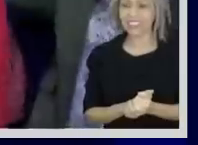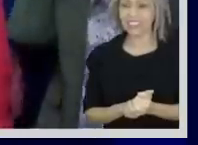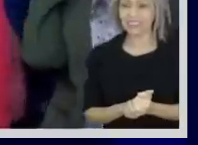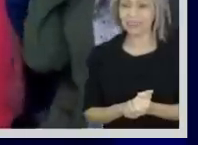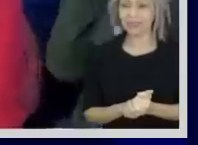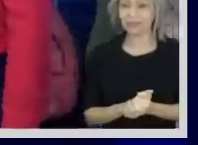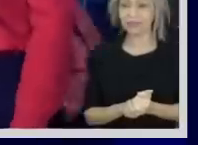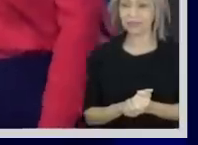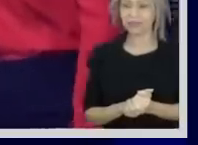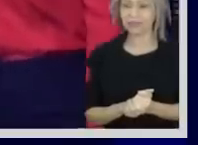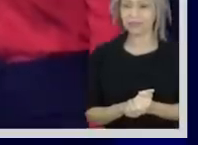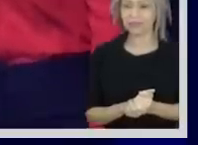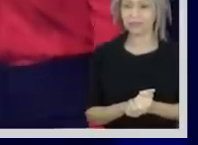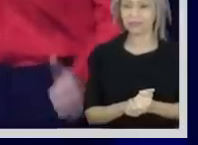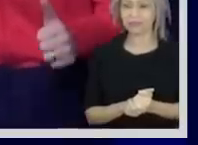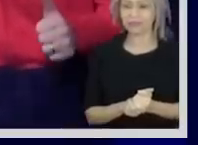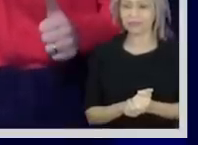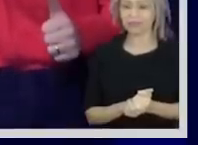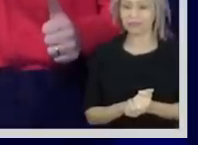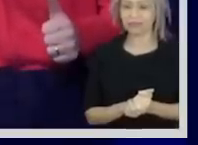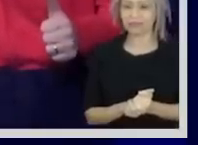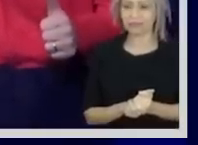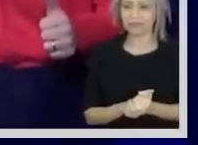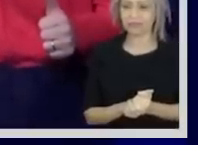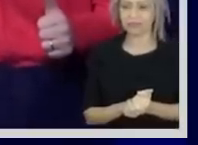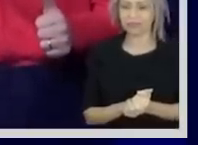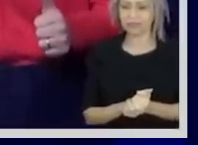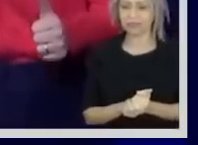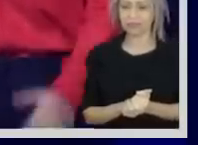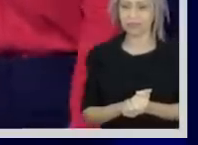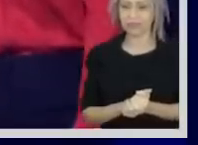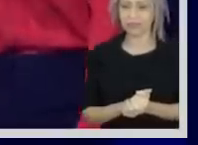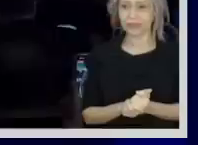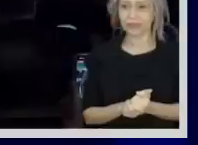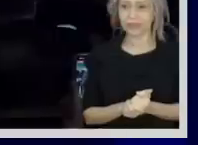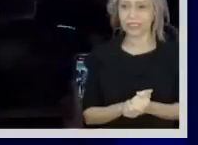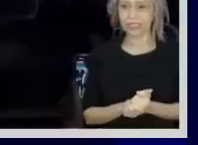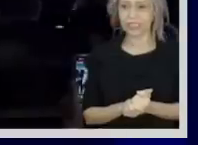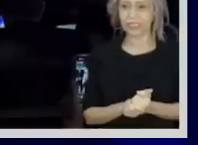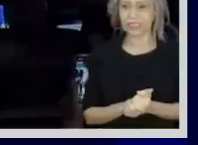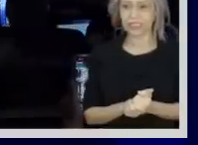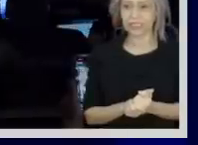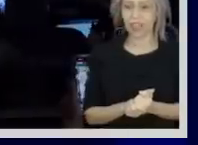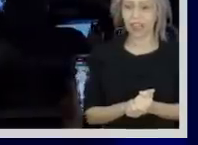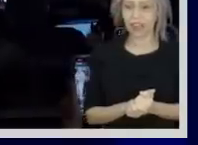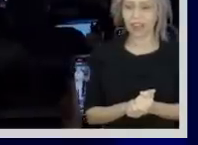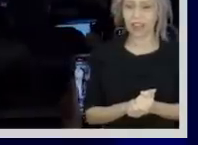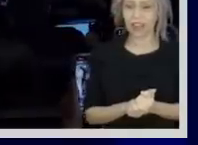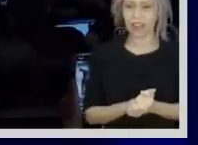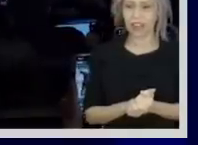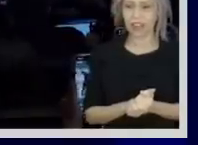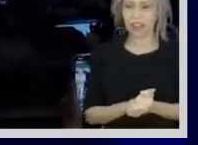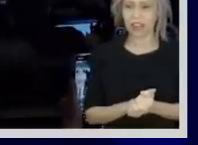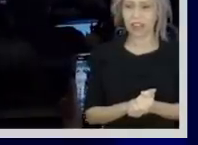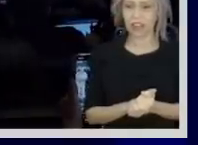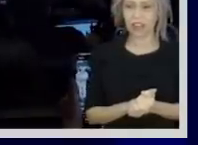se instalar, ela vai se instalar agora, né, ministro do Planejamento, mas eu acho que nesse período em que ela estiver nesse poder, estiver no controle dessa pasta, qual é